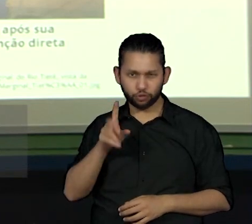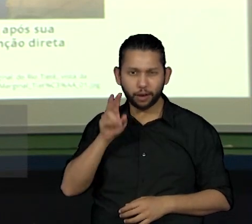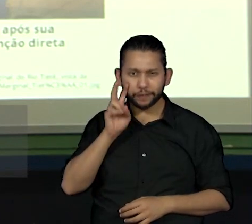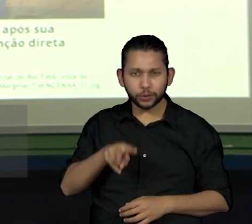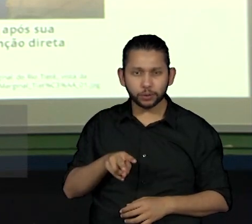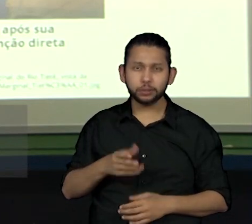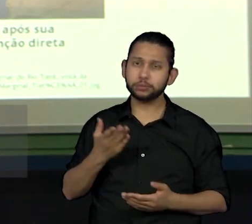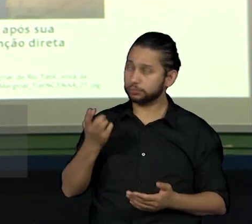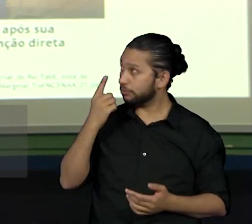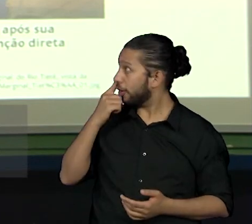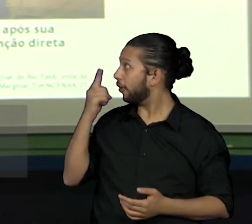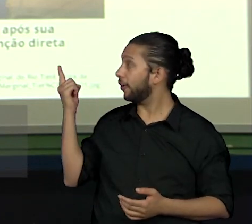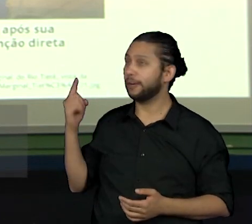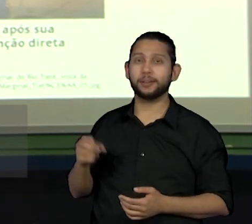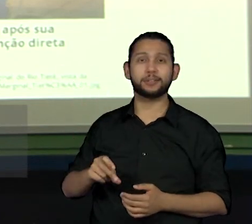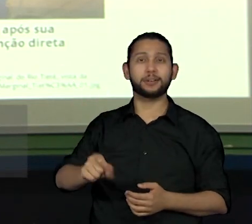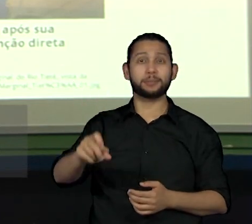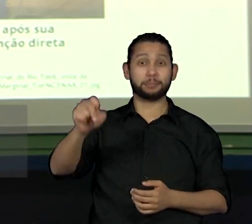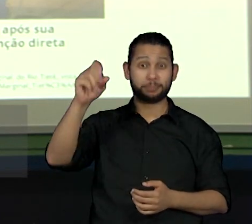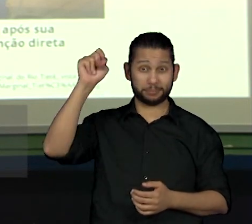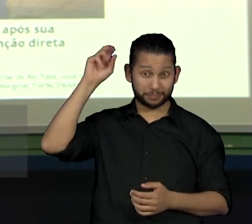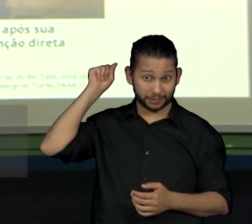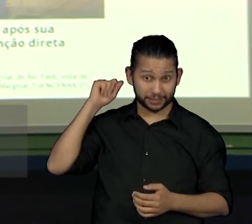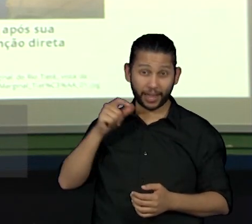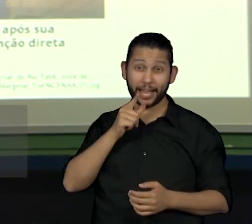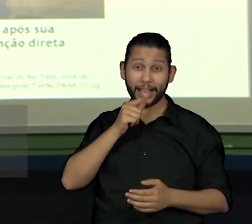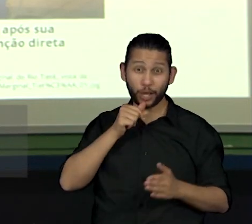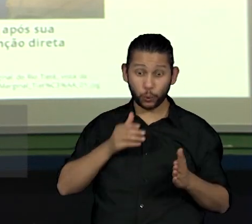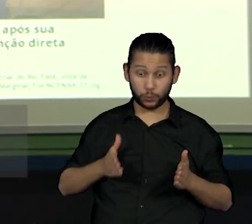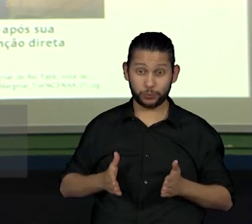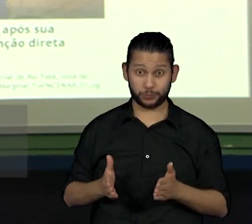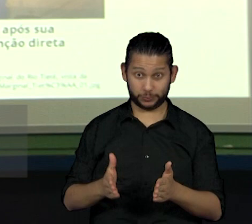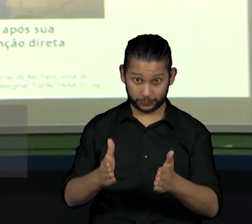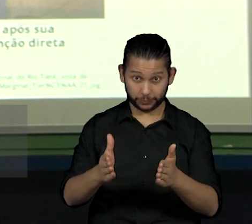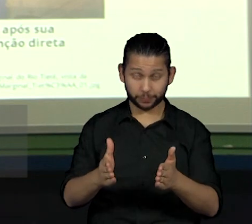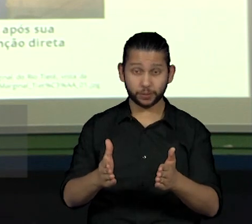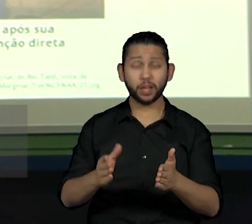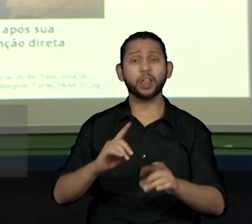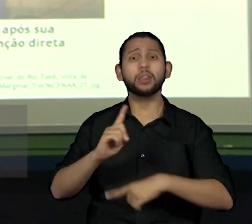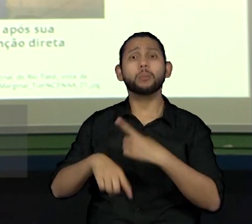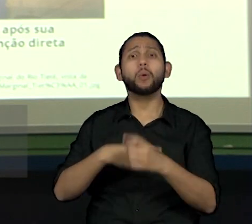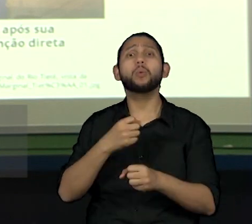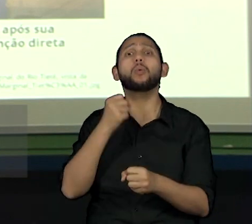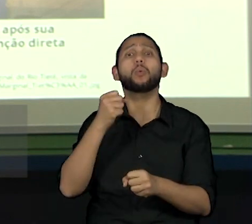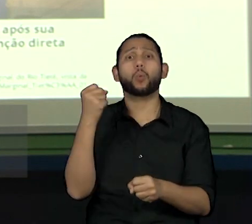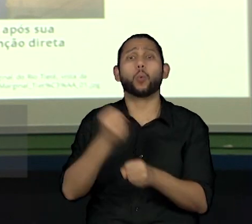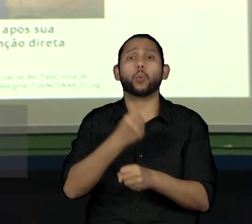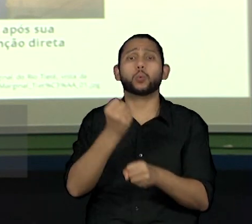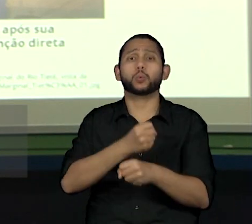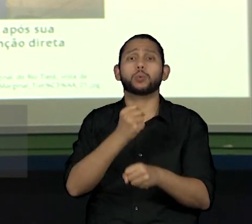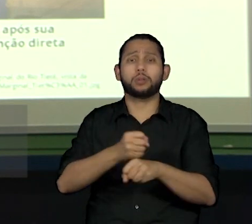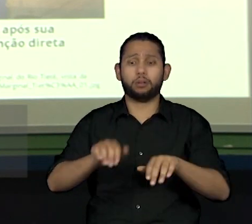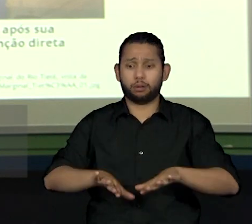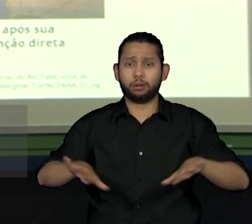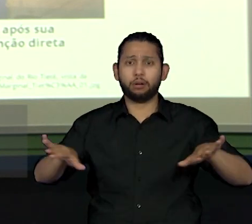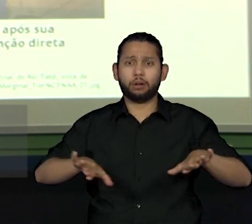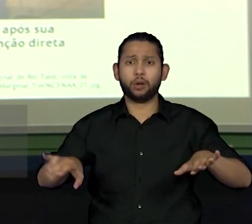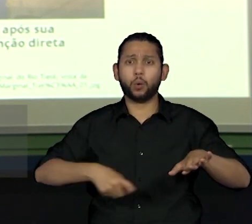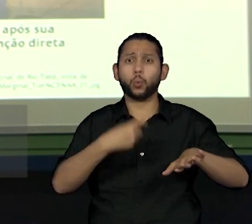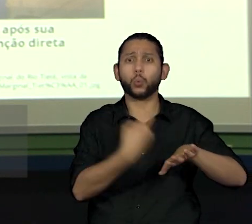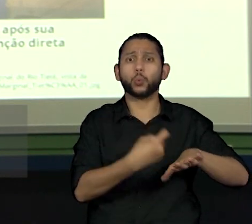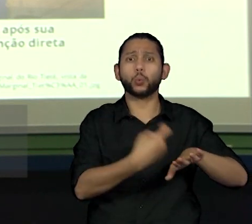já deve ter visto esse rio, esse cimento aí do lado do rio Tietê. Será que esse cimento é